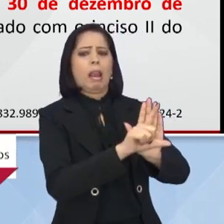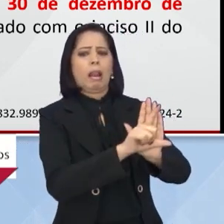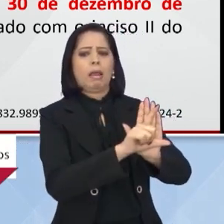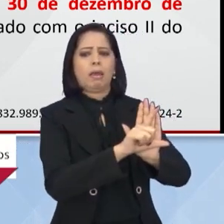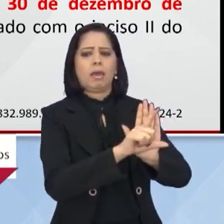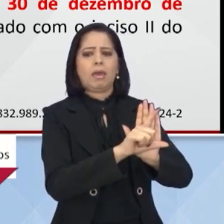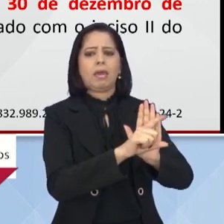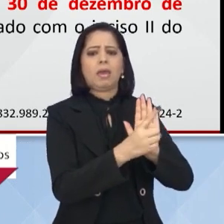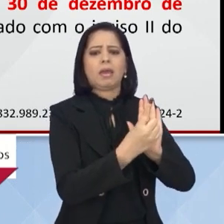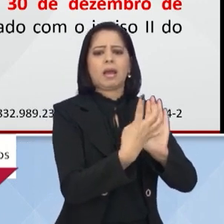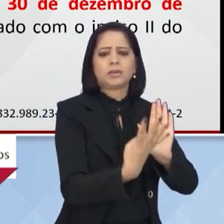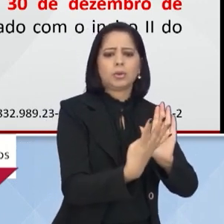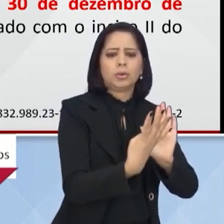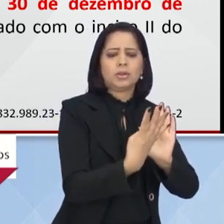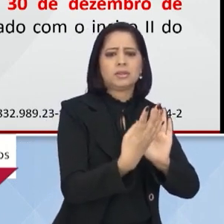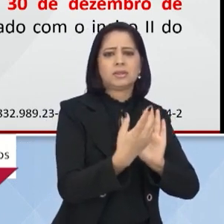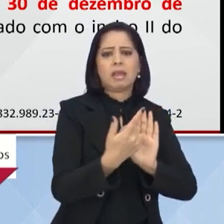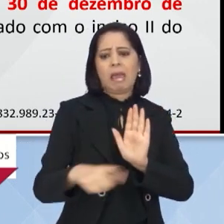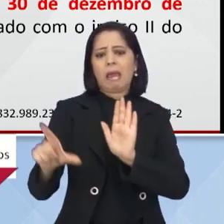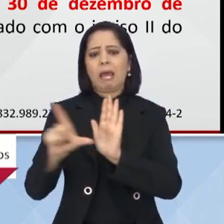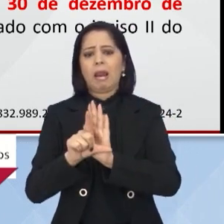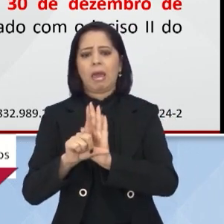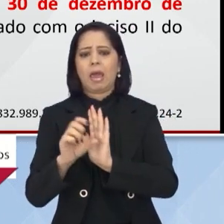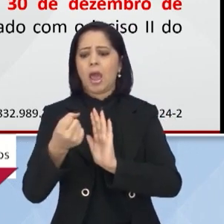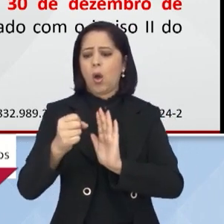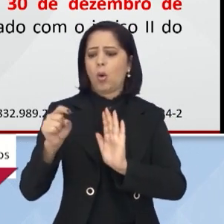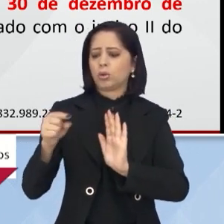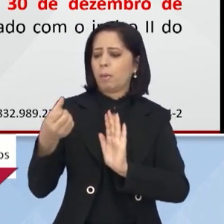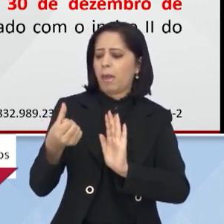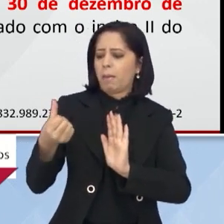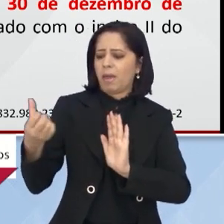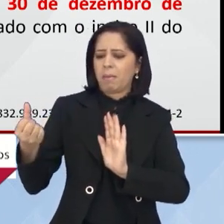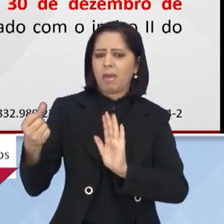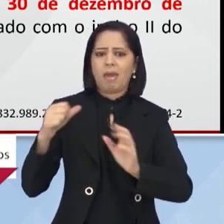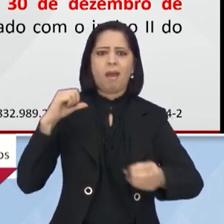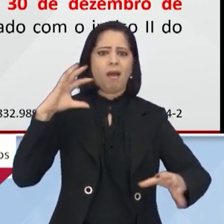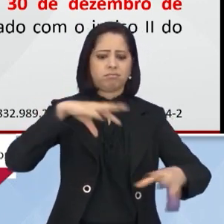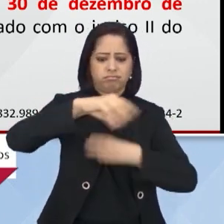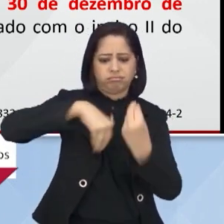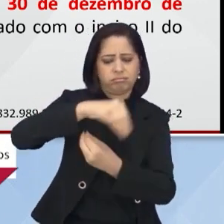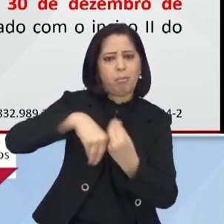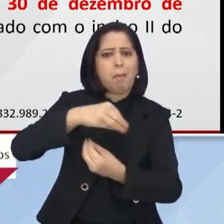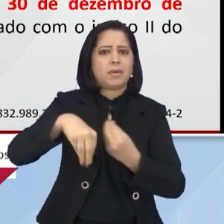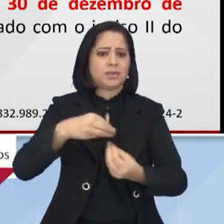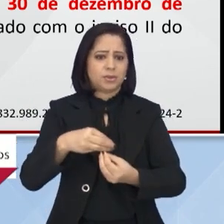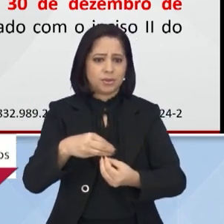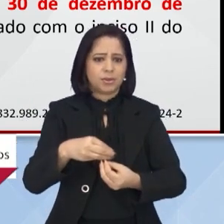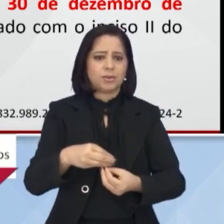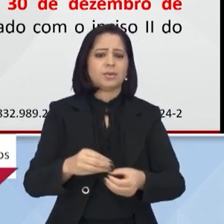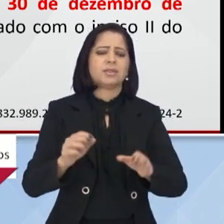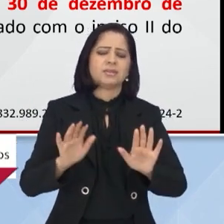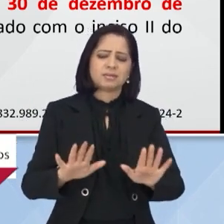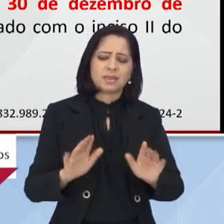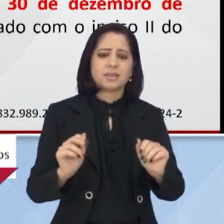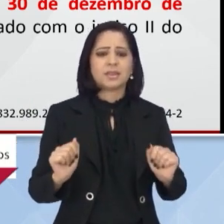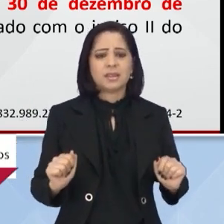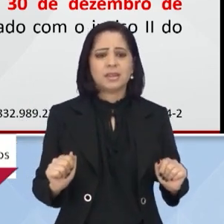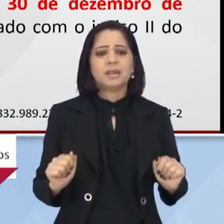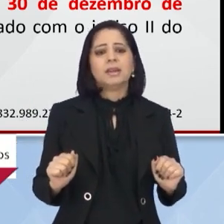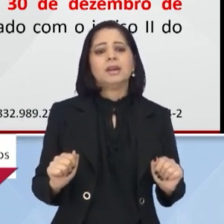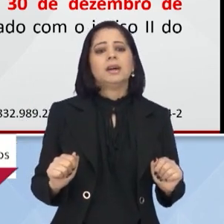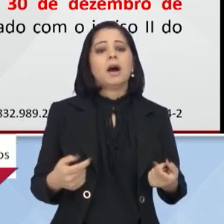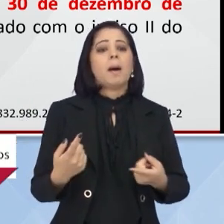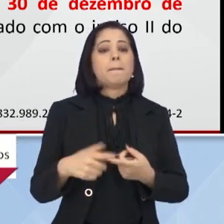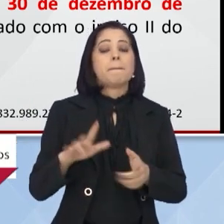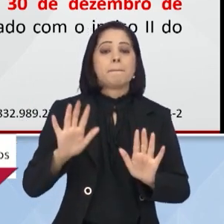8666 já na vigência agora da lei da nova lei de licitações então Eh foram representações e exames prévios digitais em que foi